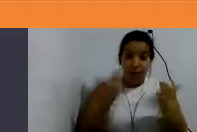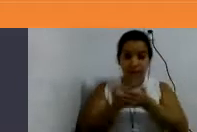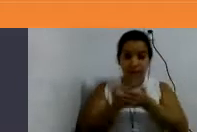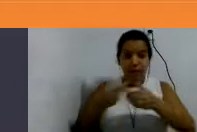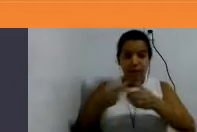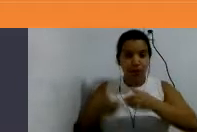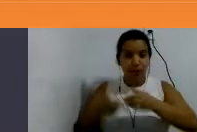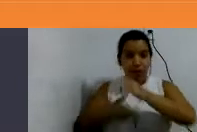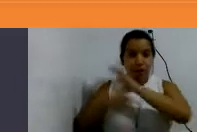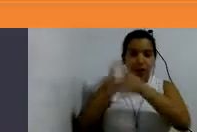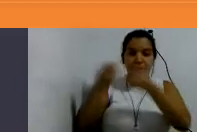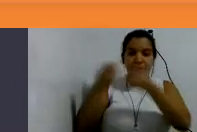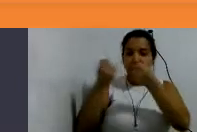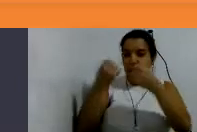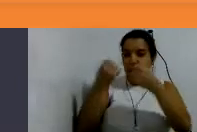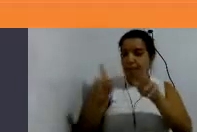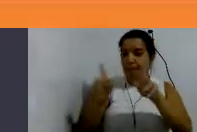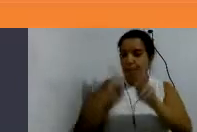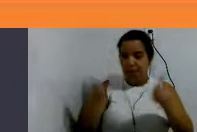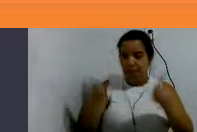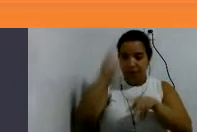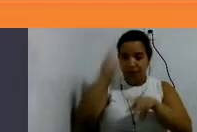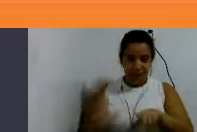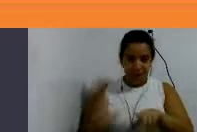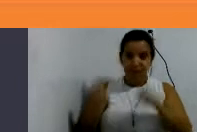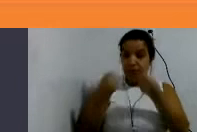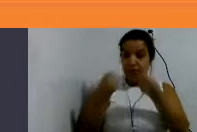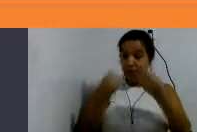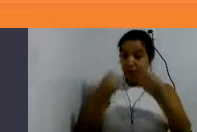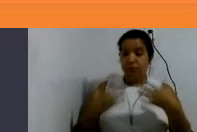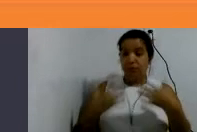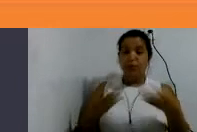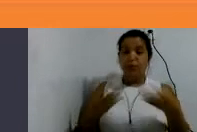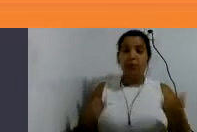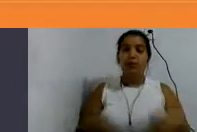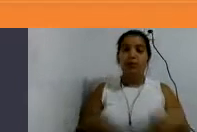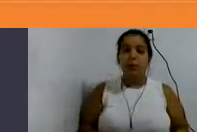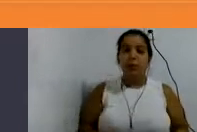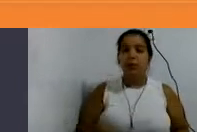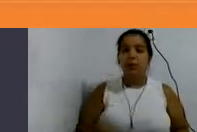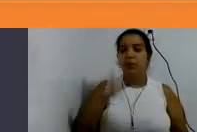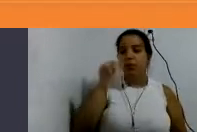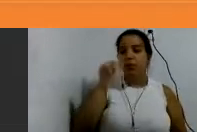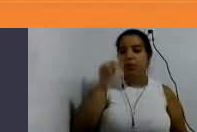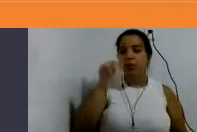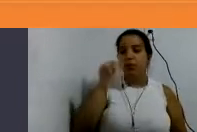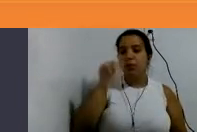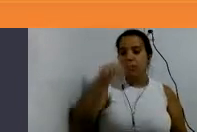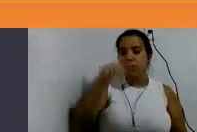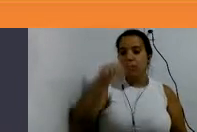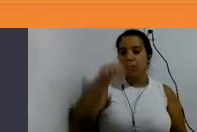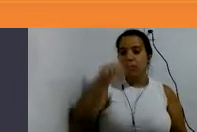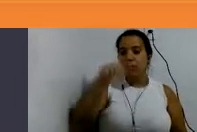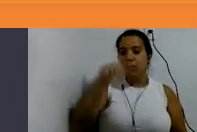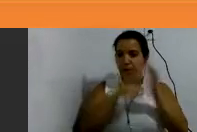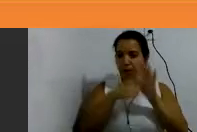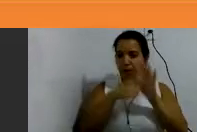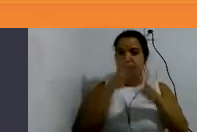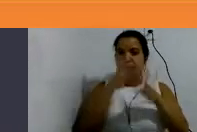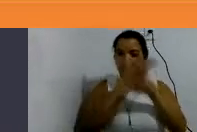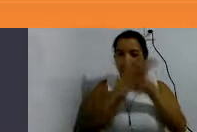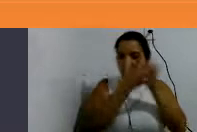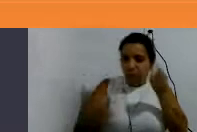estava explicando que o linfonodo, o sistema imunológico, ele fagocita, né?